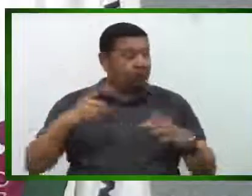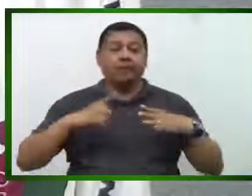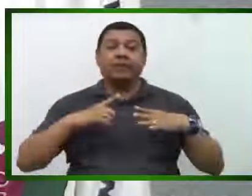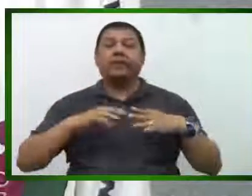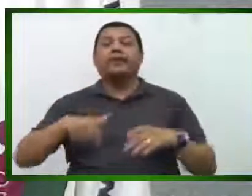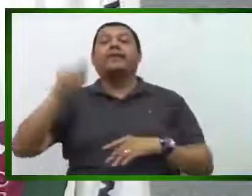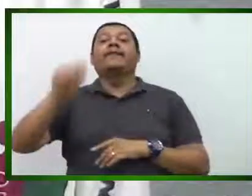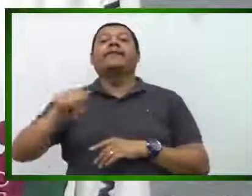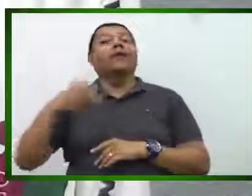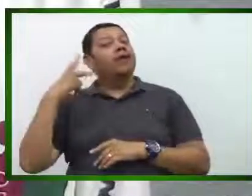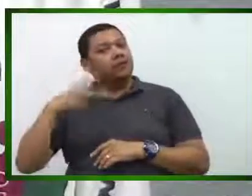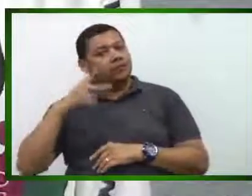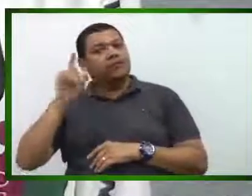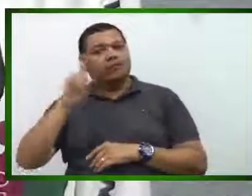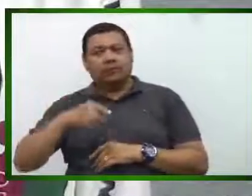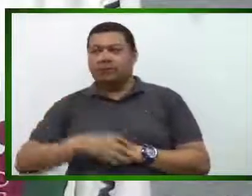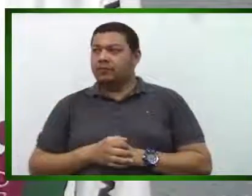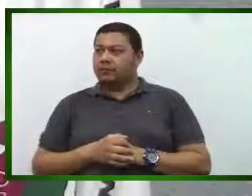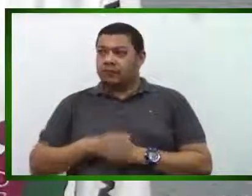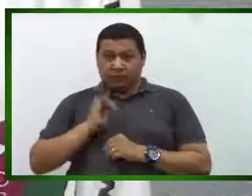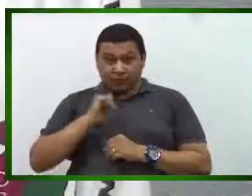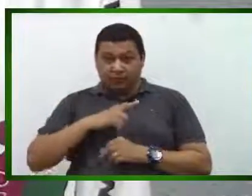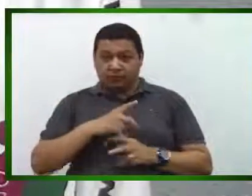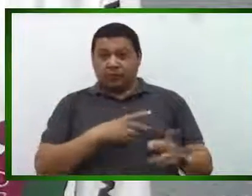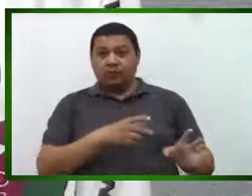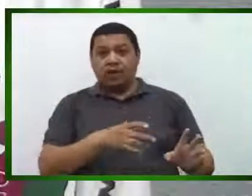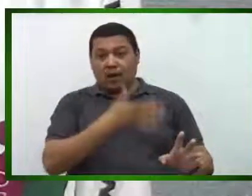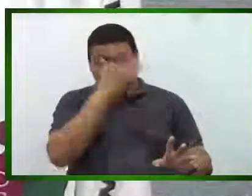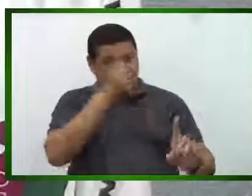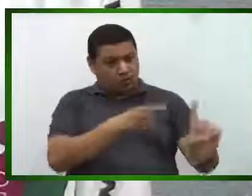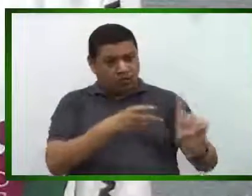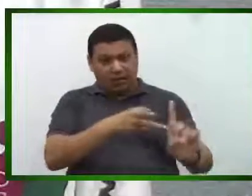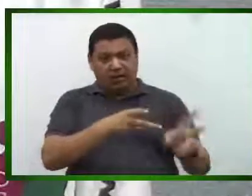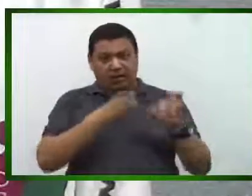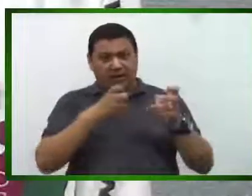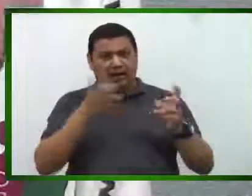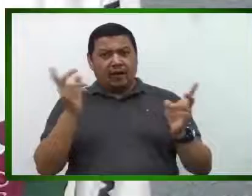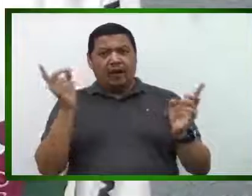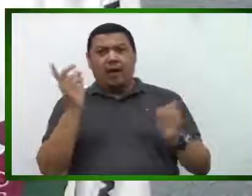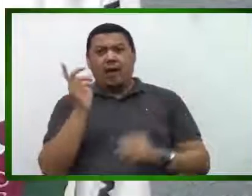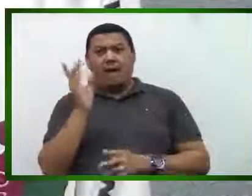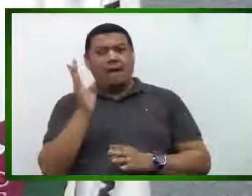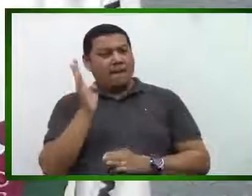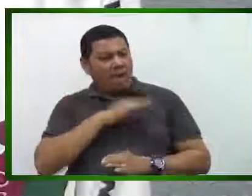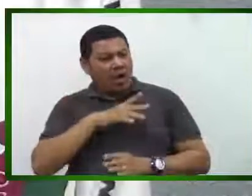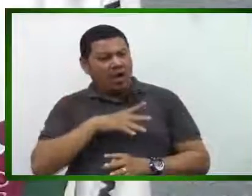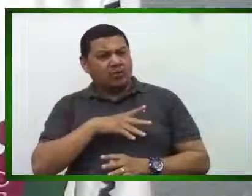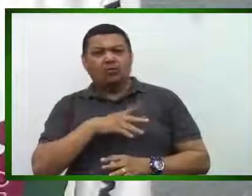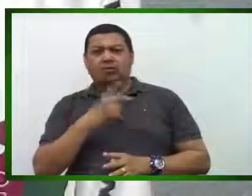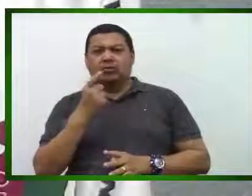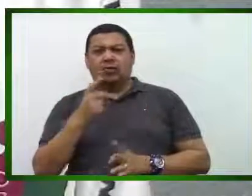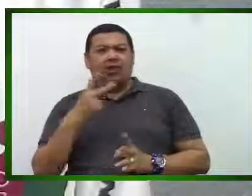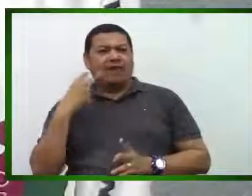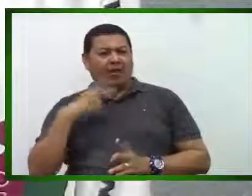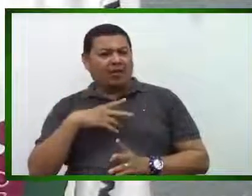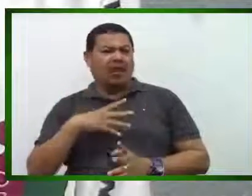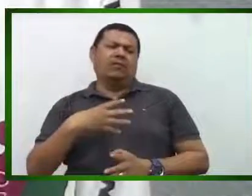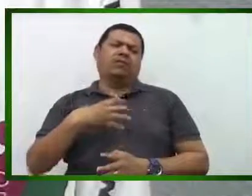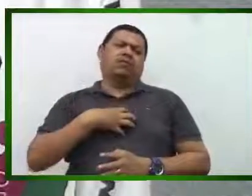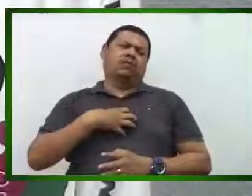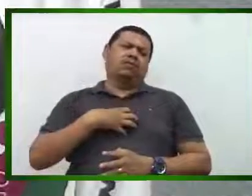os vereadores. Quando eu vejo alguma pessoa falando mal de vereadores, me dói no coração, me